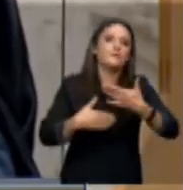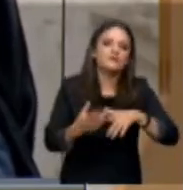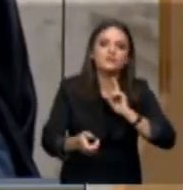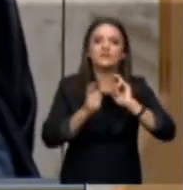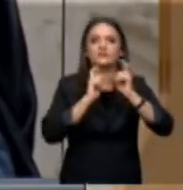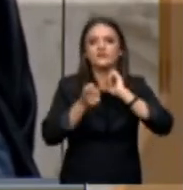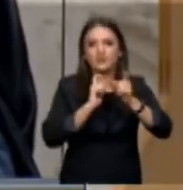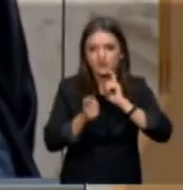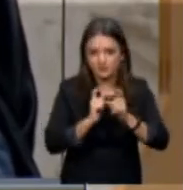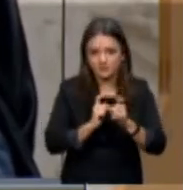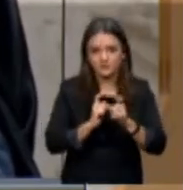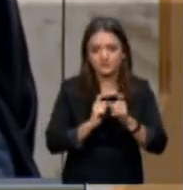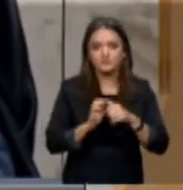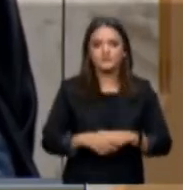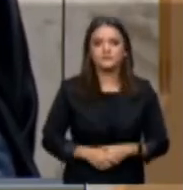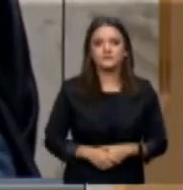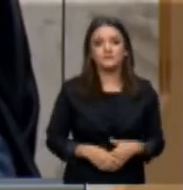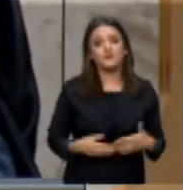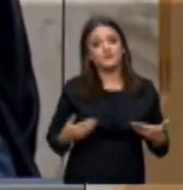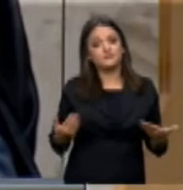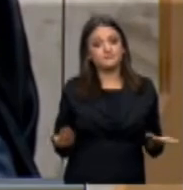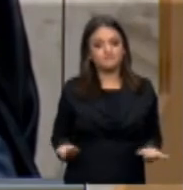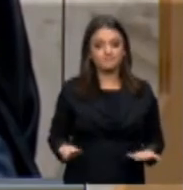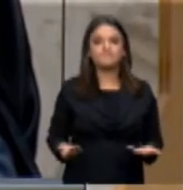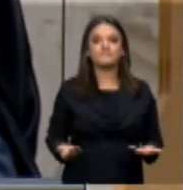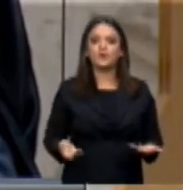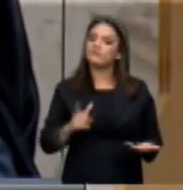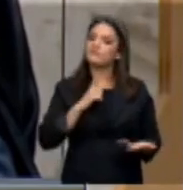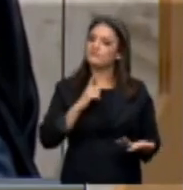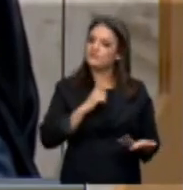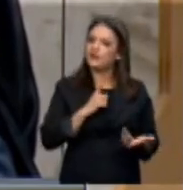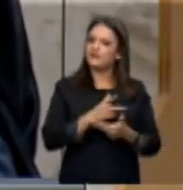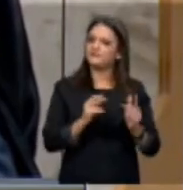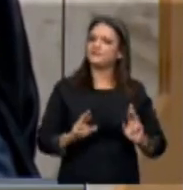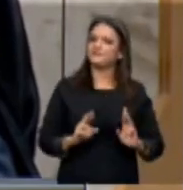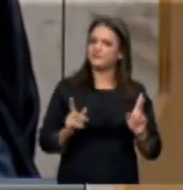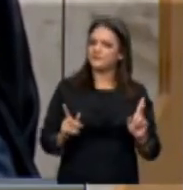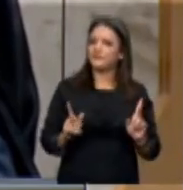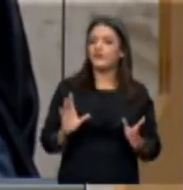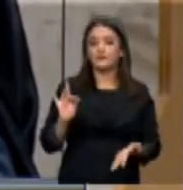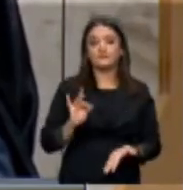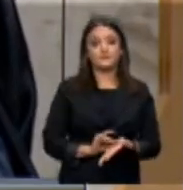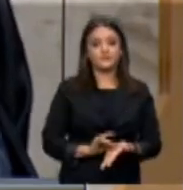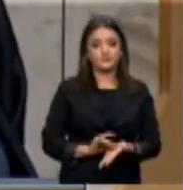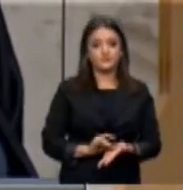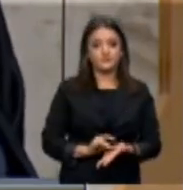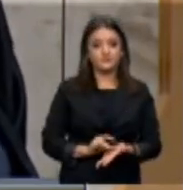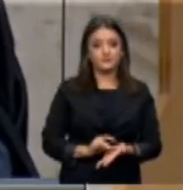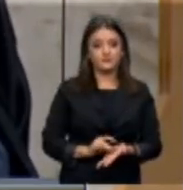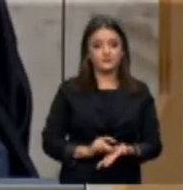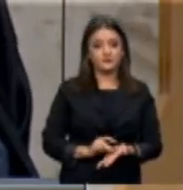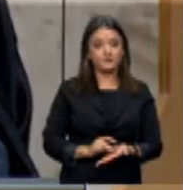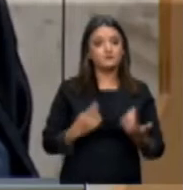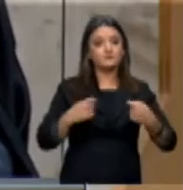Corte Depositária, temos uma situação peculiar. E, na prática, nós não podemos